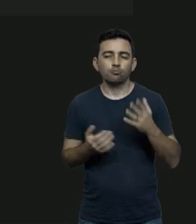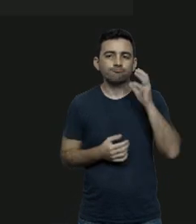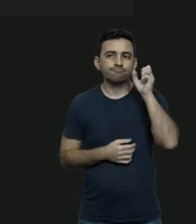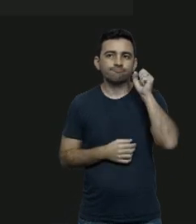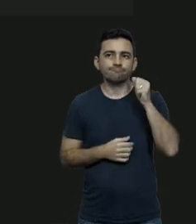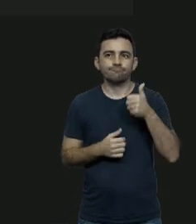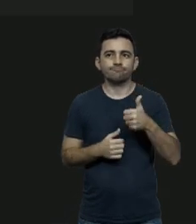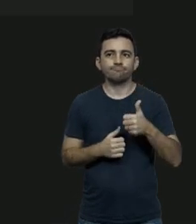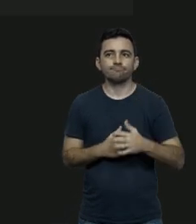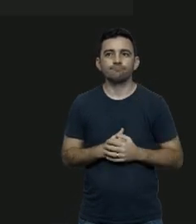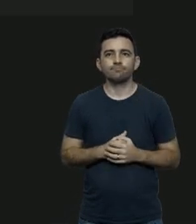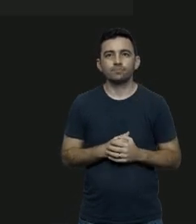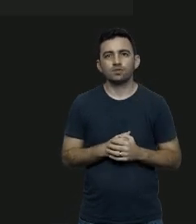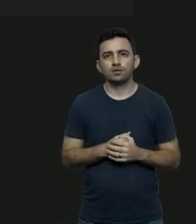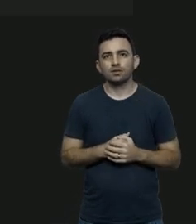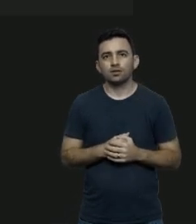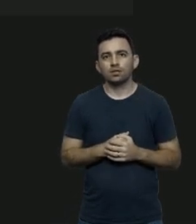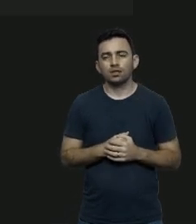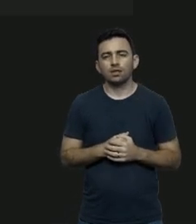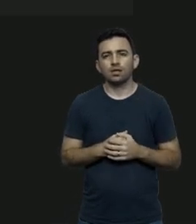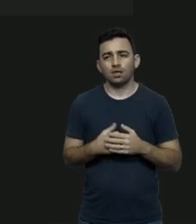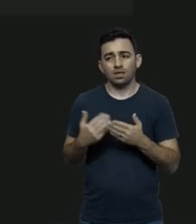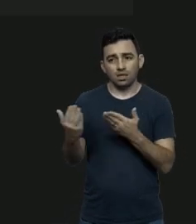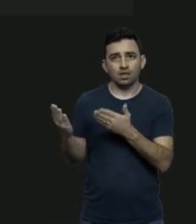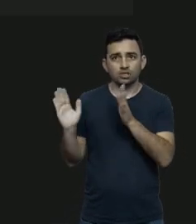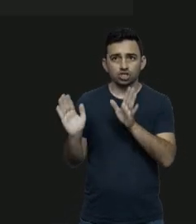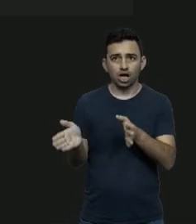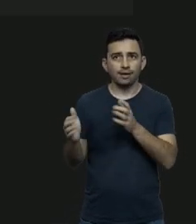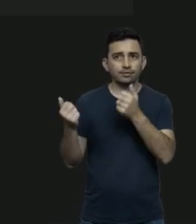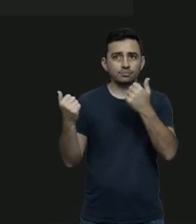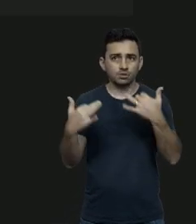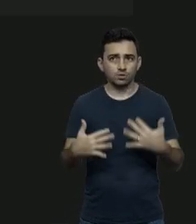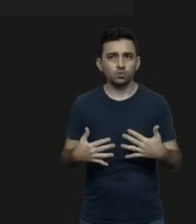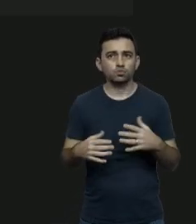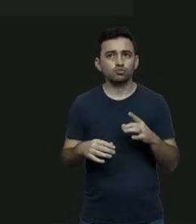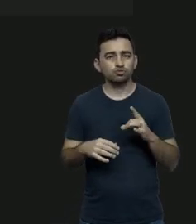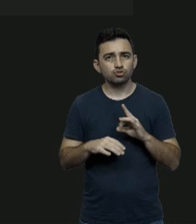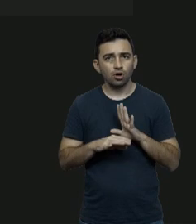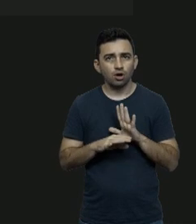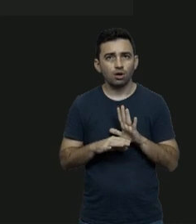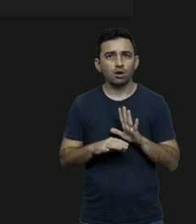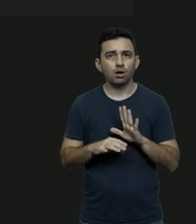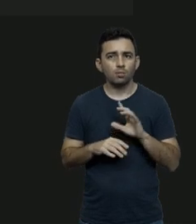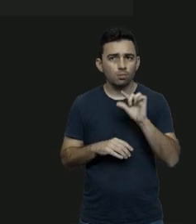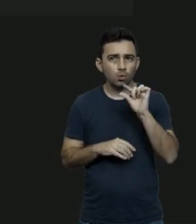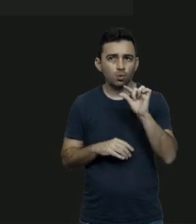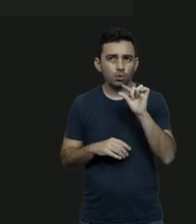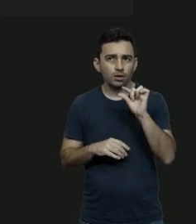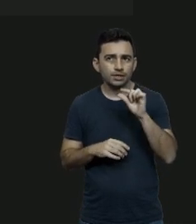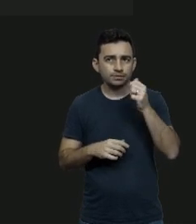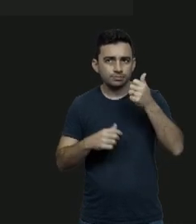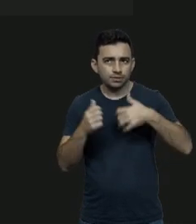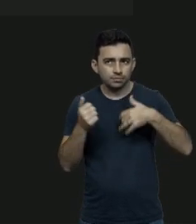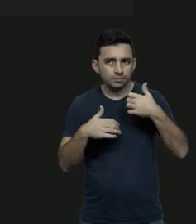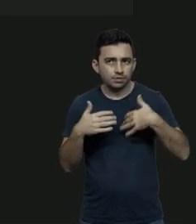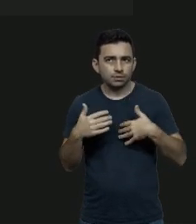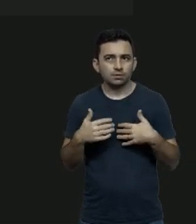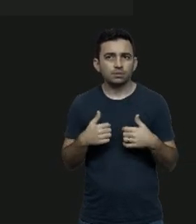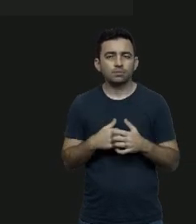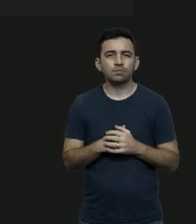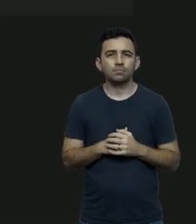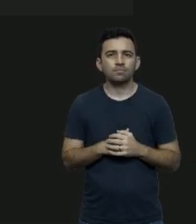então diante do que foi mencionado fazer apenas uma pequena consideração até a título